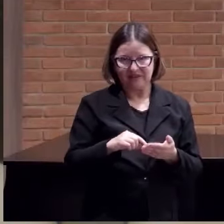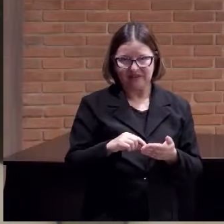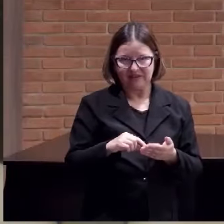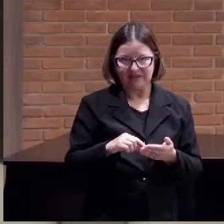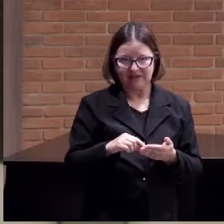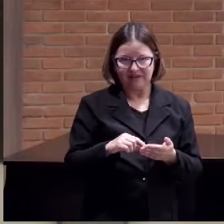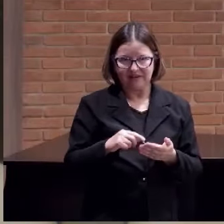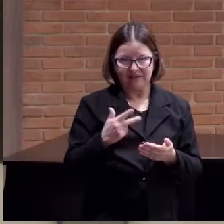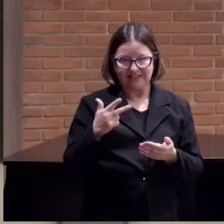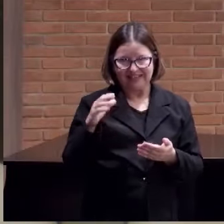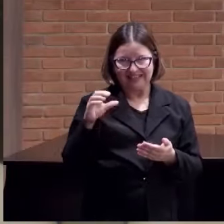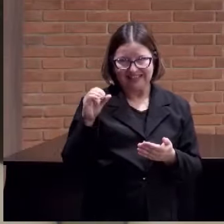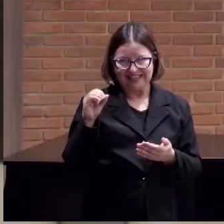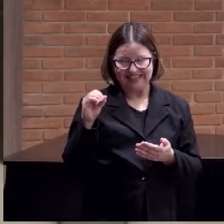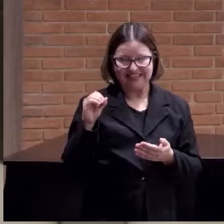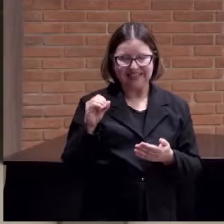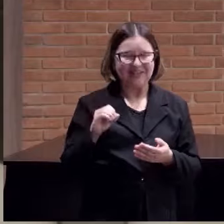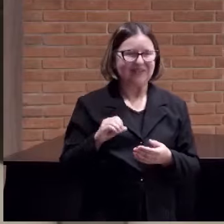30,